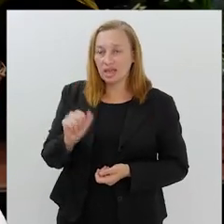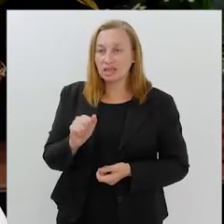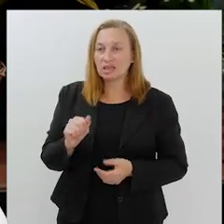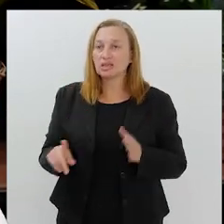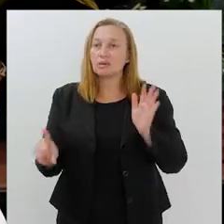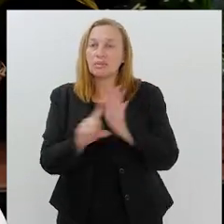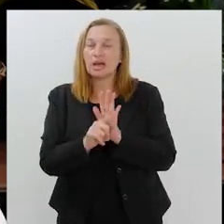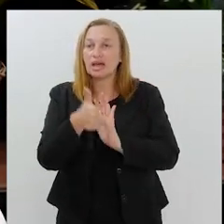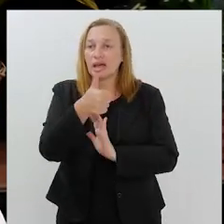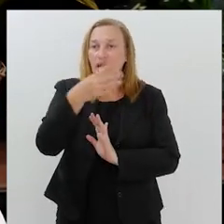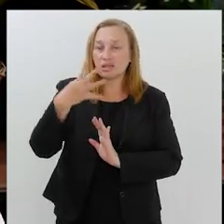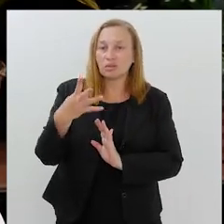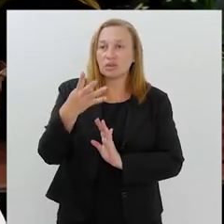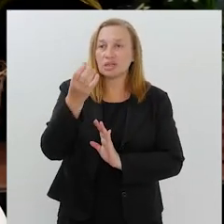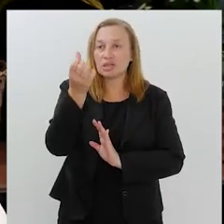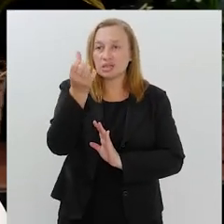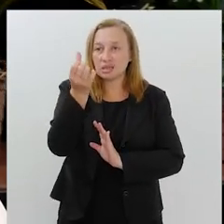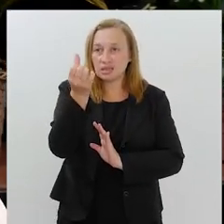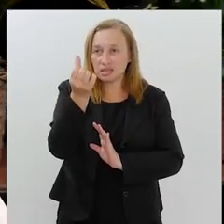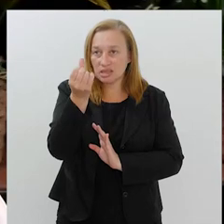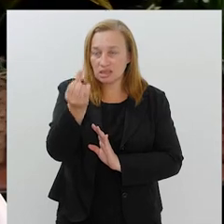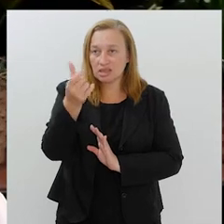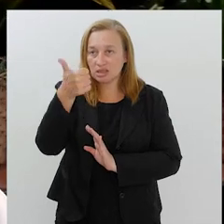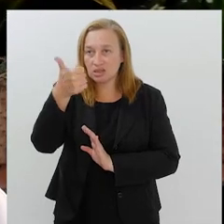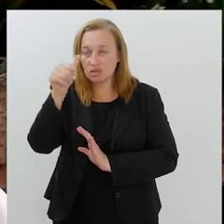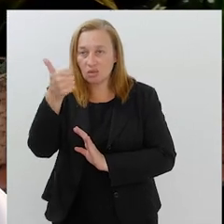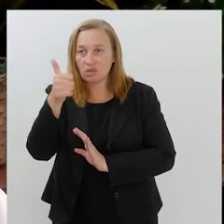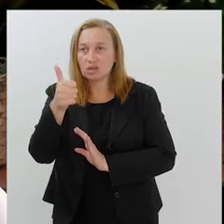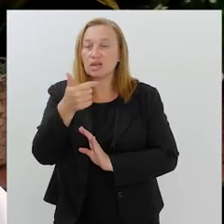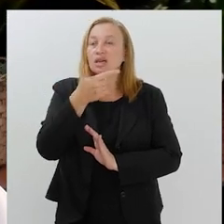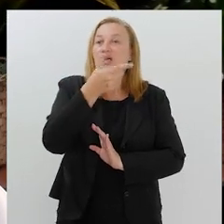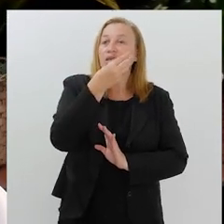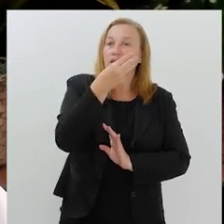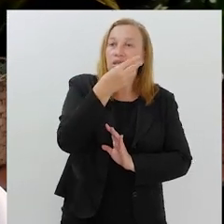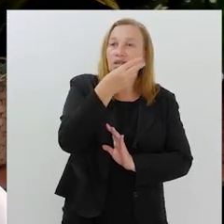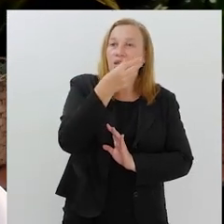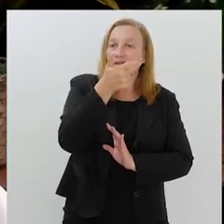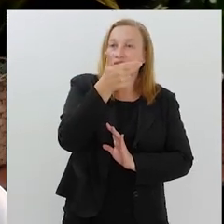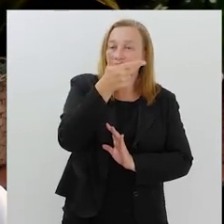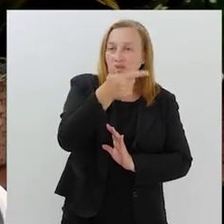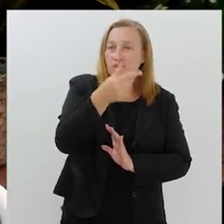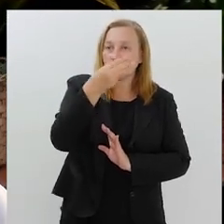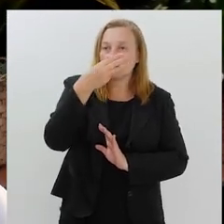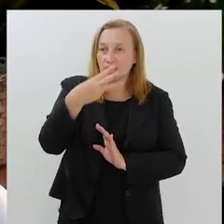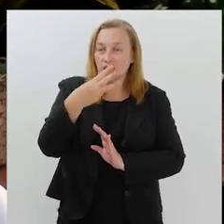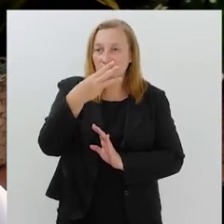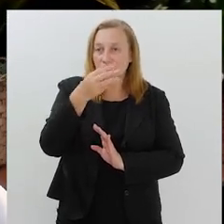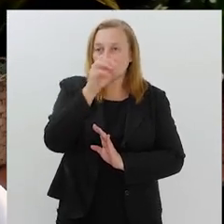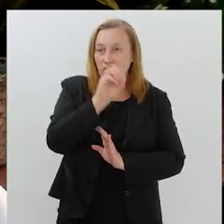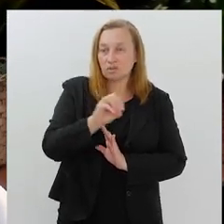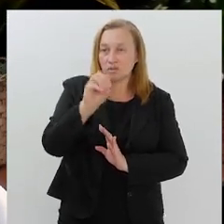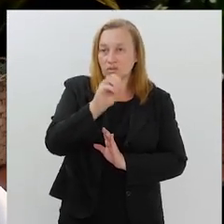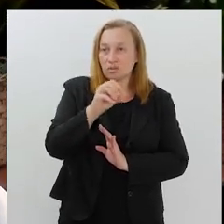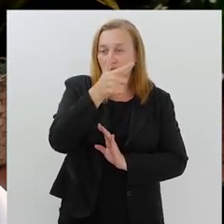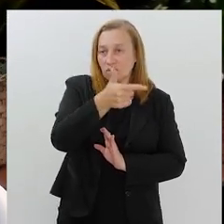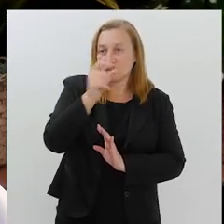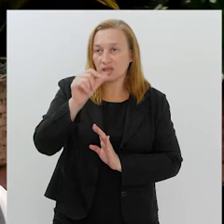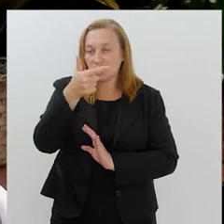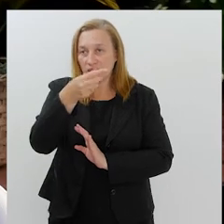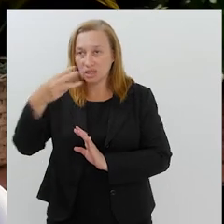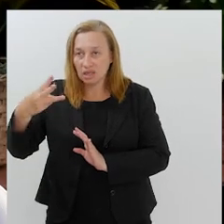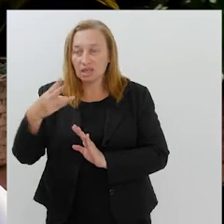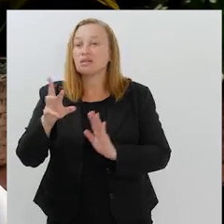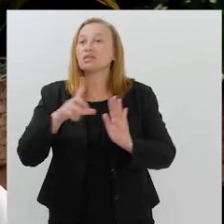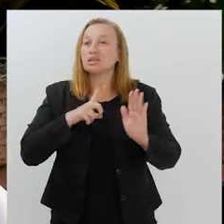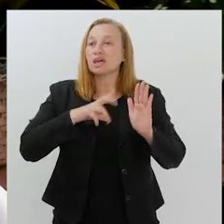eh sobre a lei 14611 agora de 3 de julho de 2000 23 e que traz o decreto